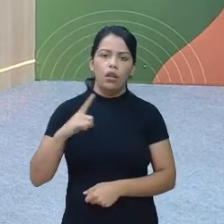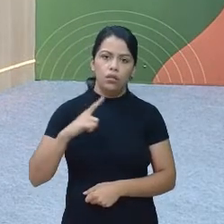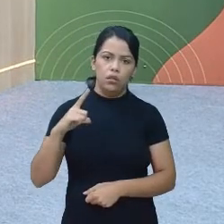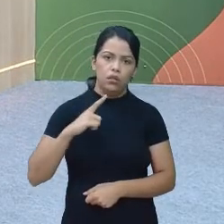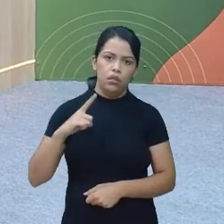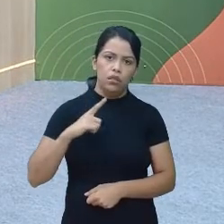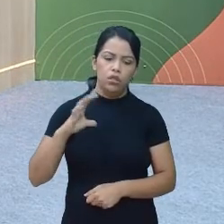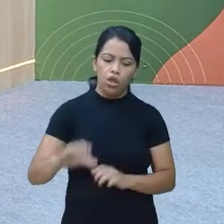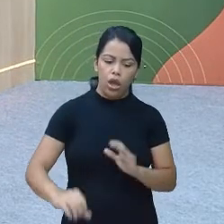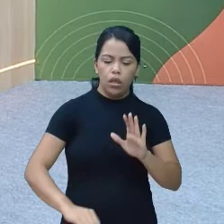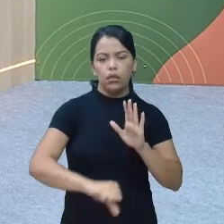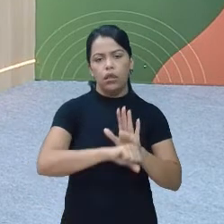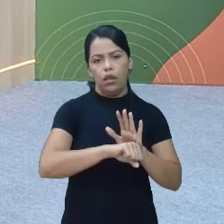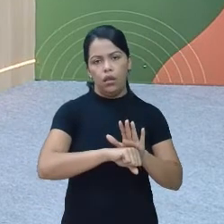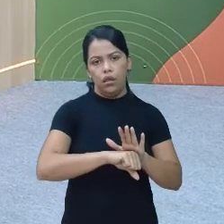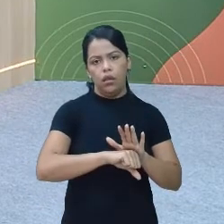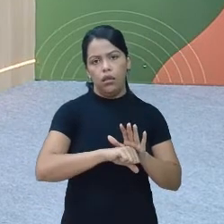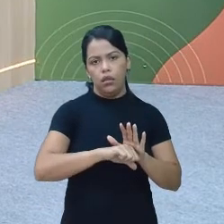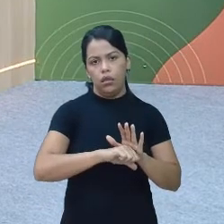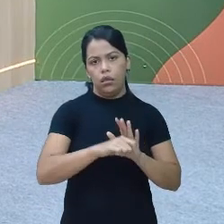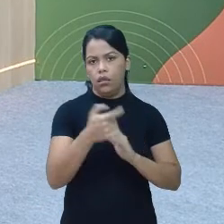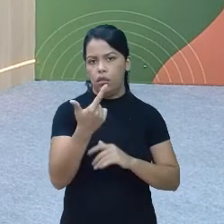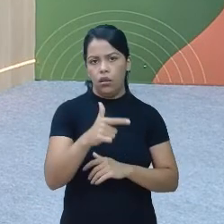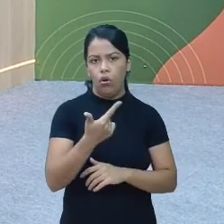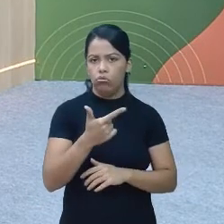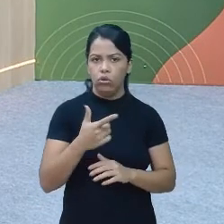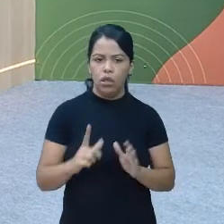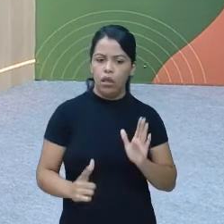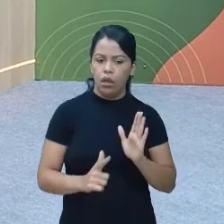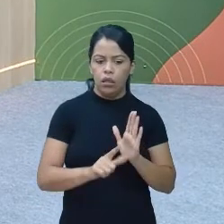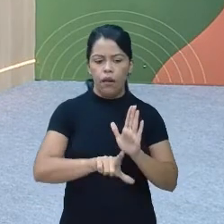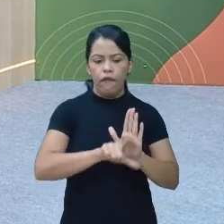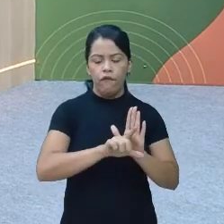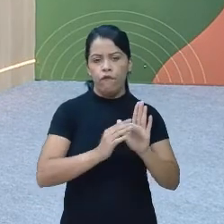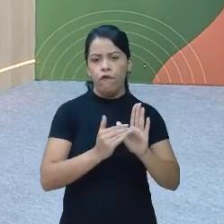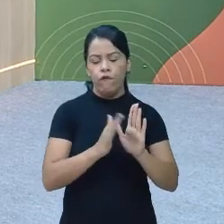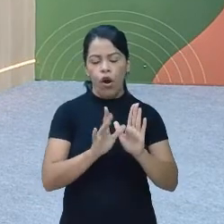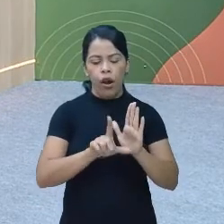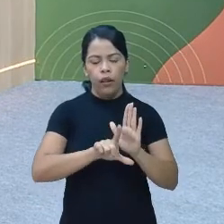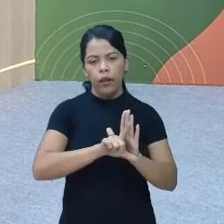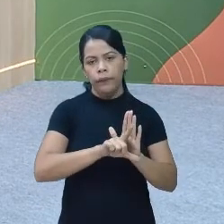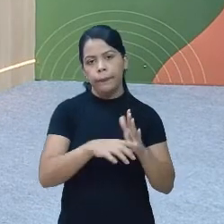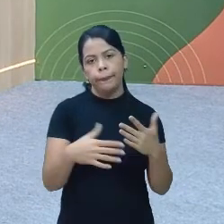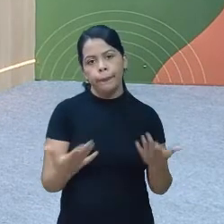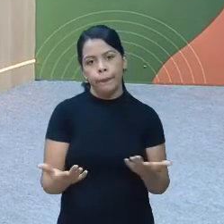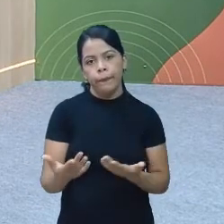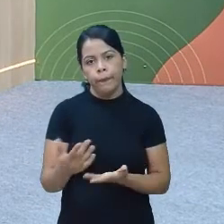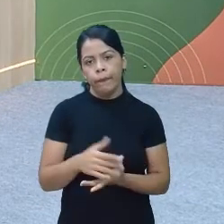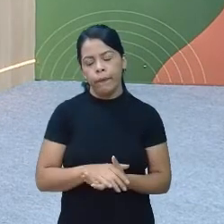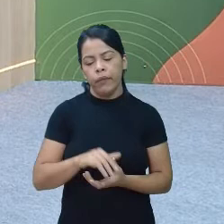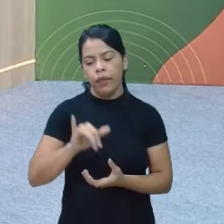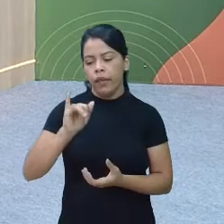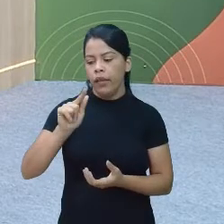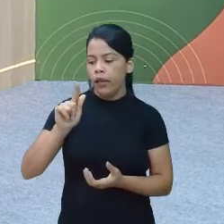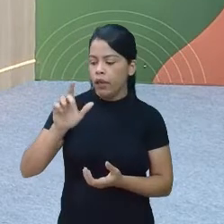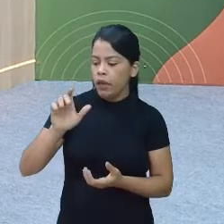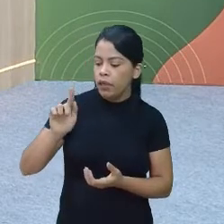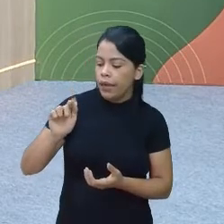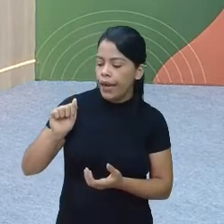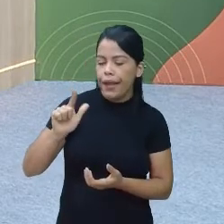na ilegalidade, era uma escravidão completamente ilegal. Então, podemos dizer que uma